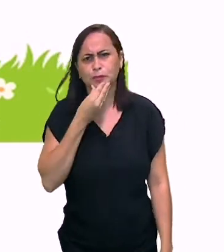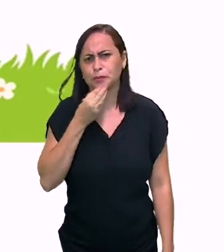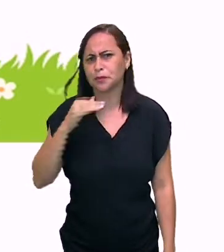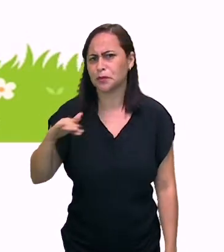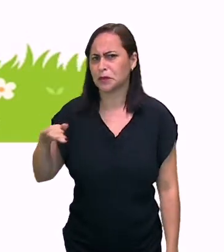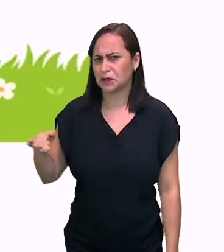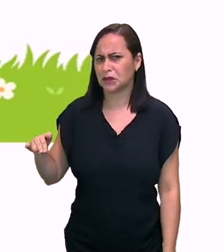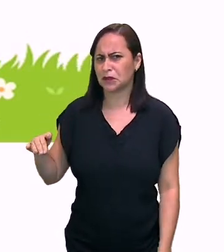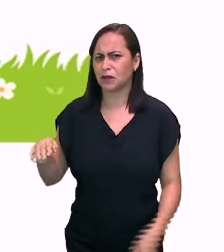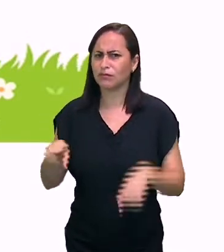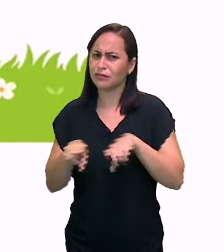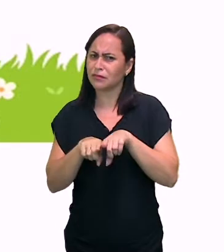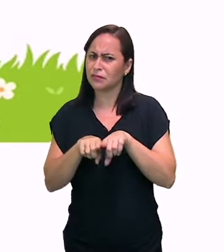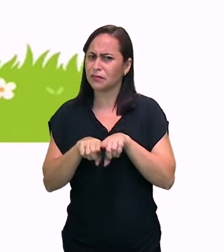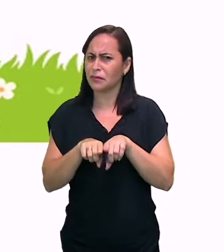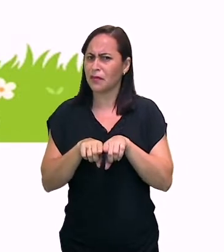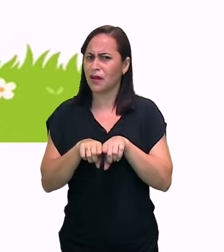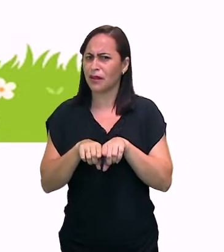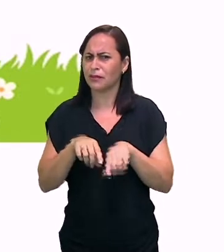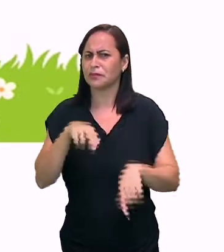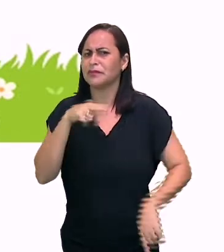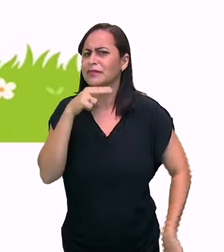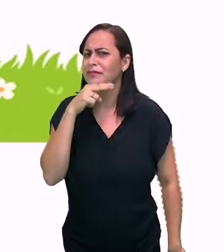menino, irmão,